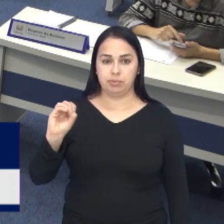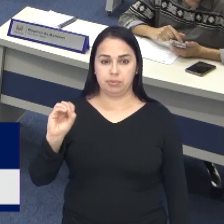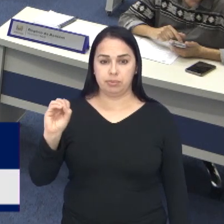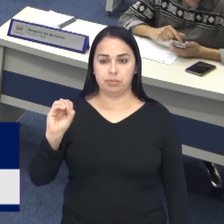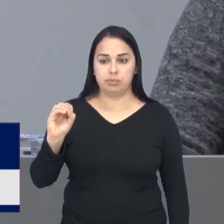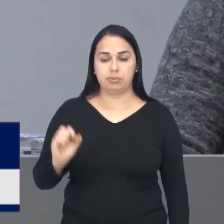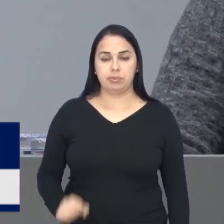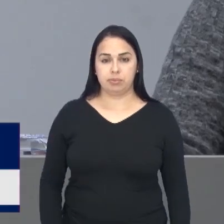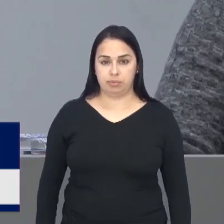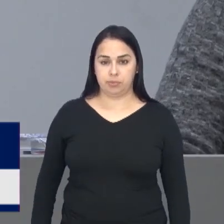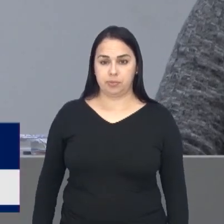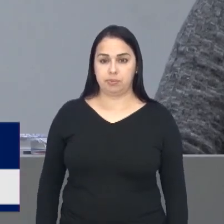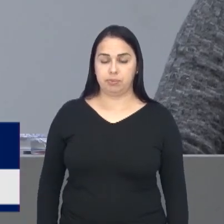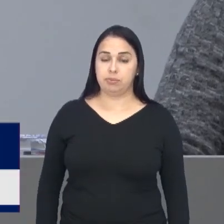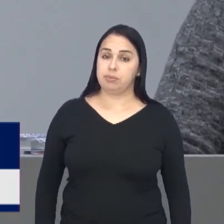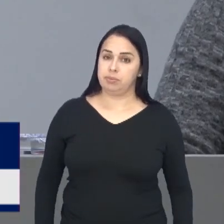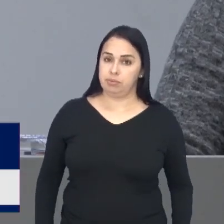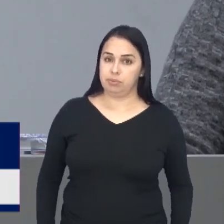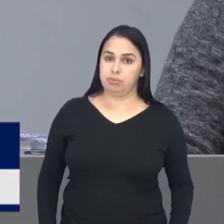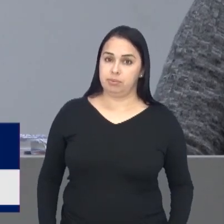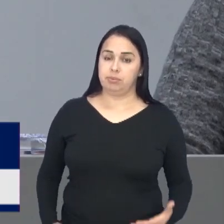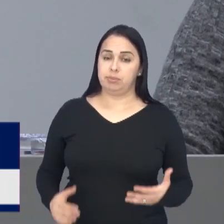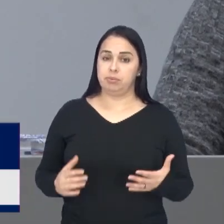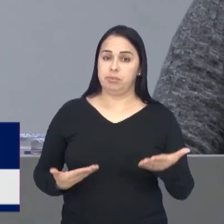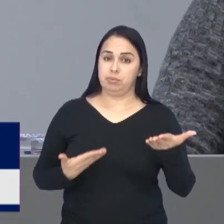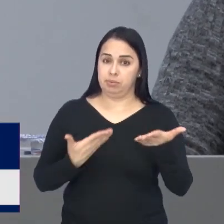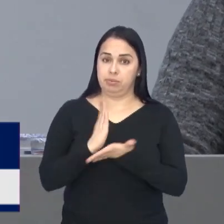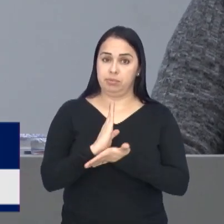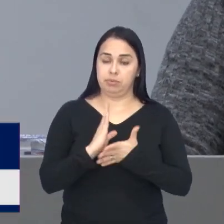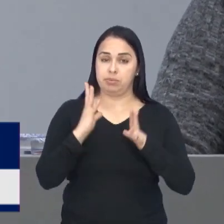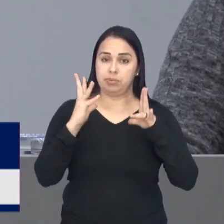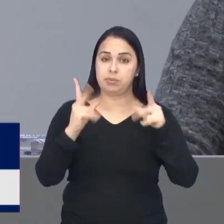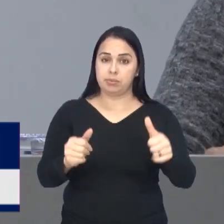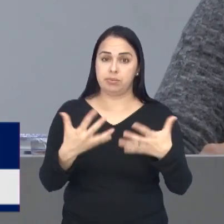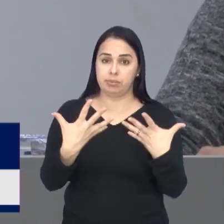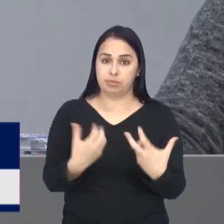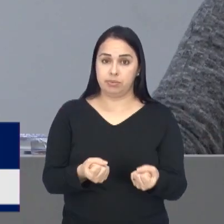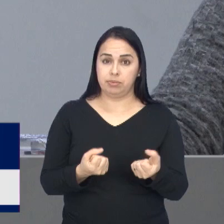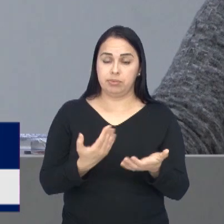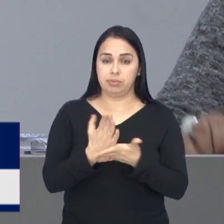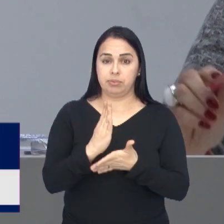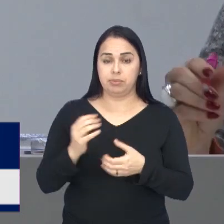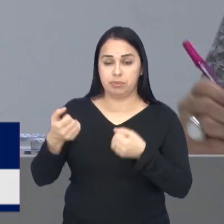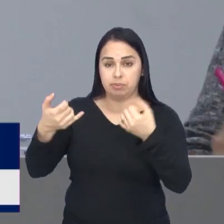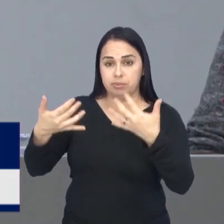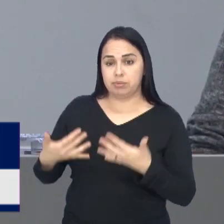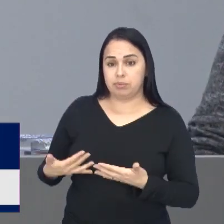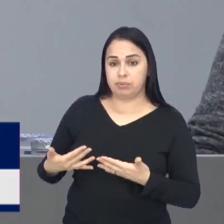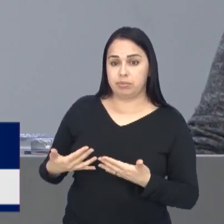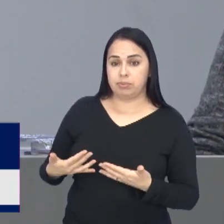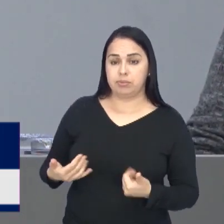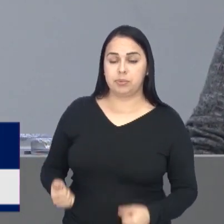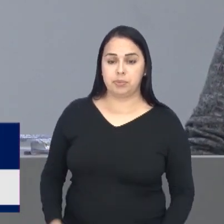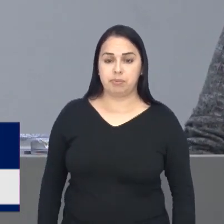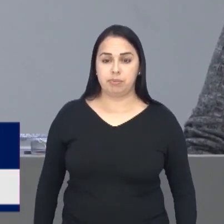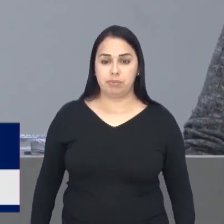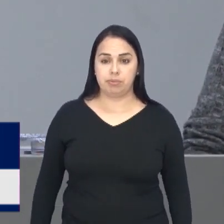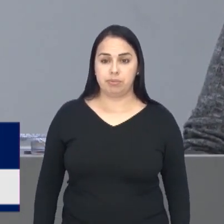senhor presidente. Sem nenhum voto contrário, está aprovado por unanimidade. Justificativa de votação.